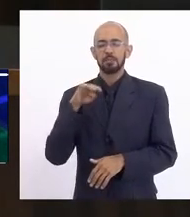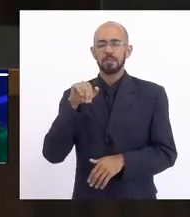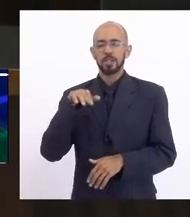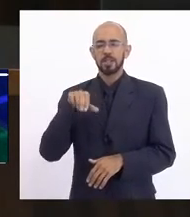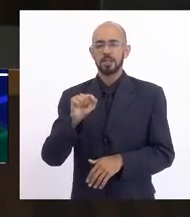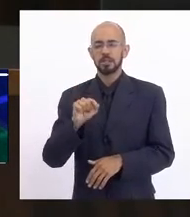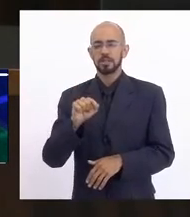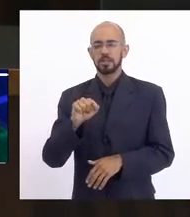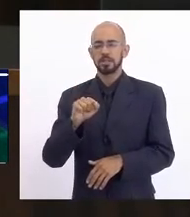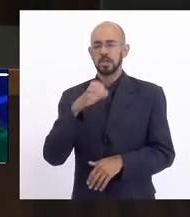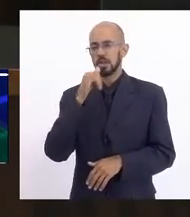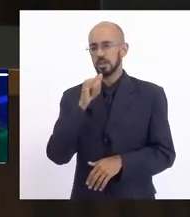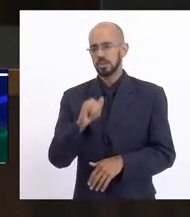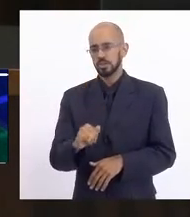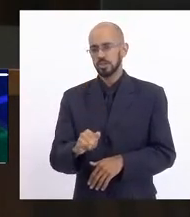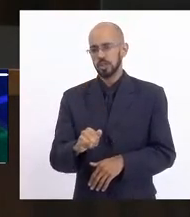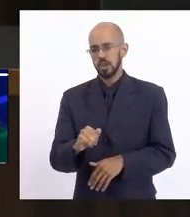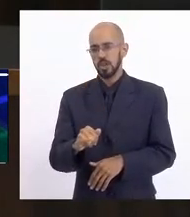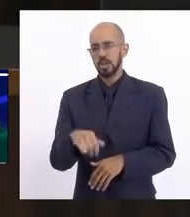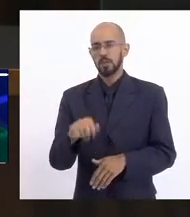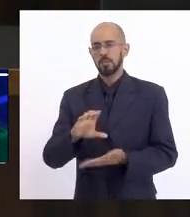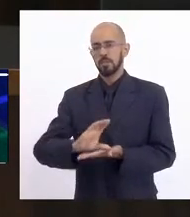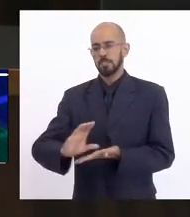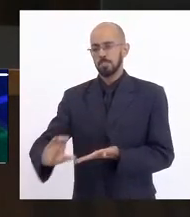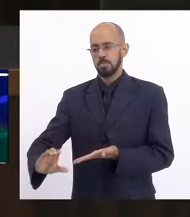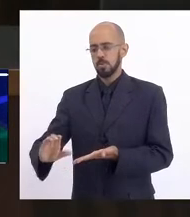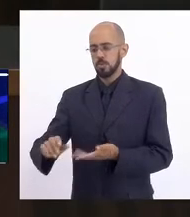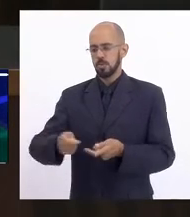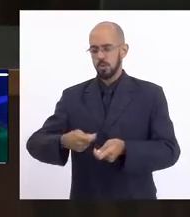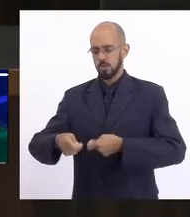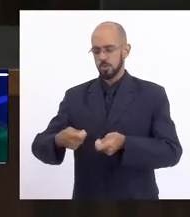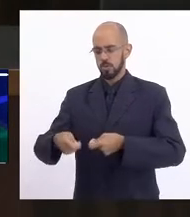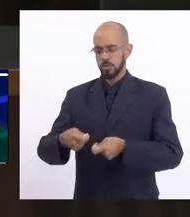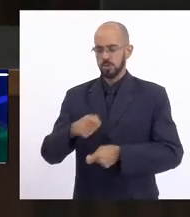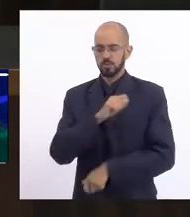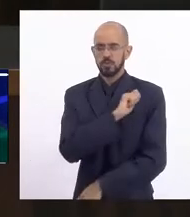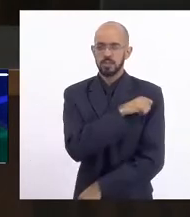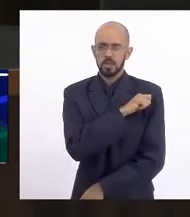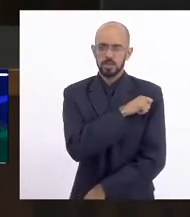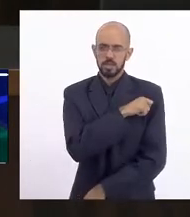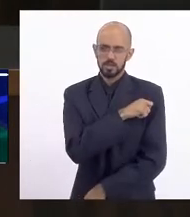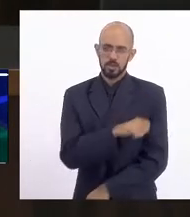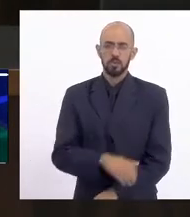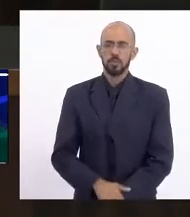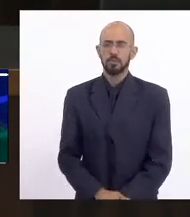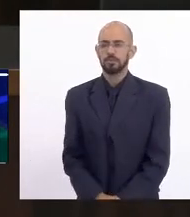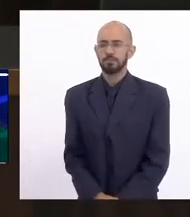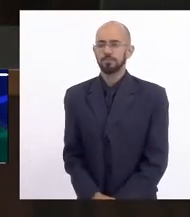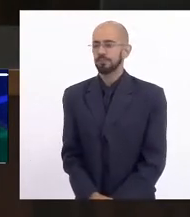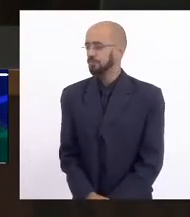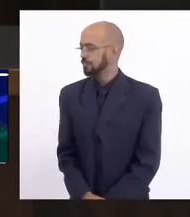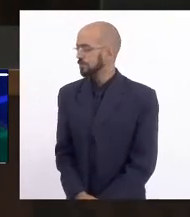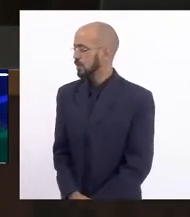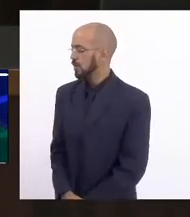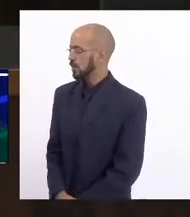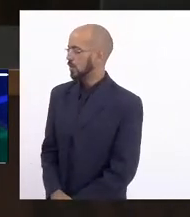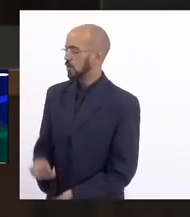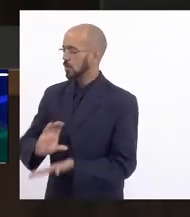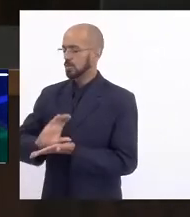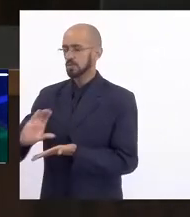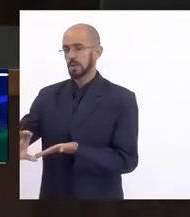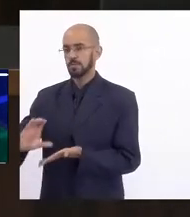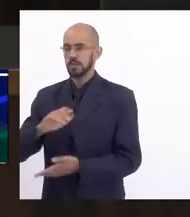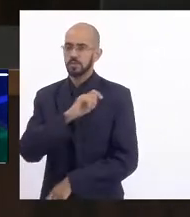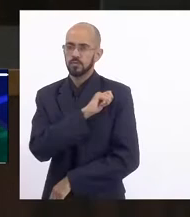Indústria e Comércio, Tributação, Controle da Arrecadação Estadual, de Fiscalização dos Tributos Estaduais, de Orçamento, Finanças,